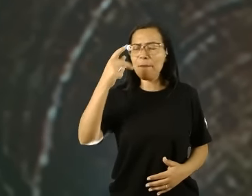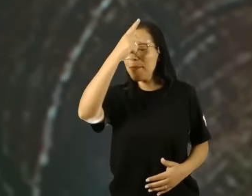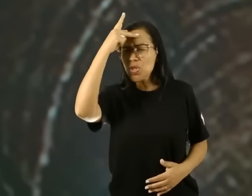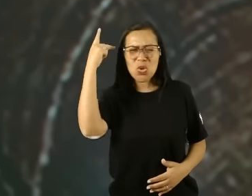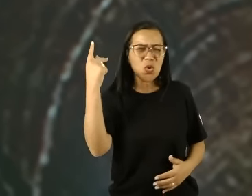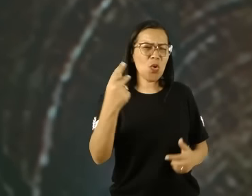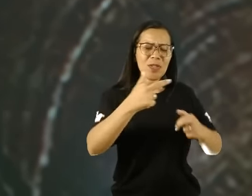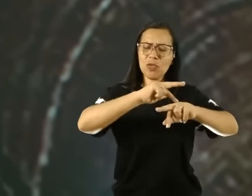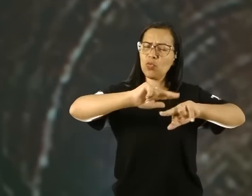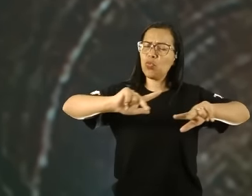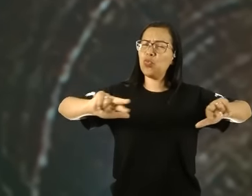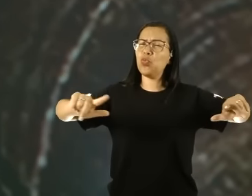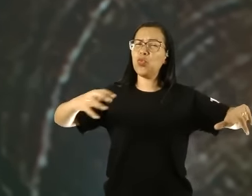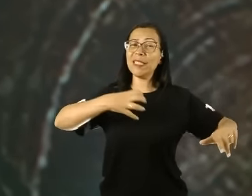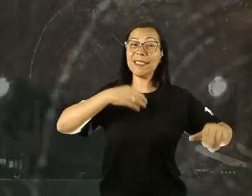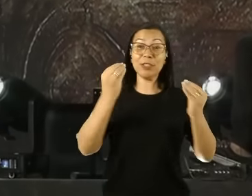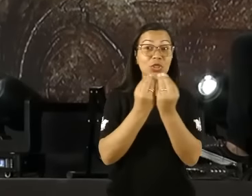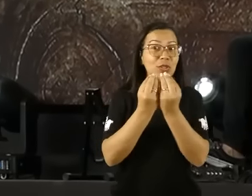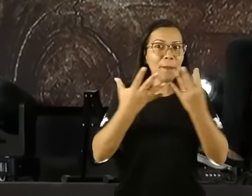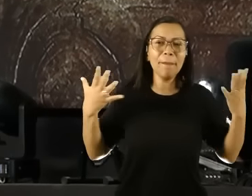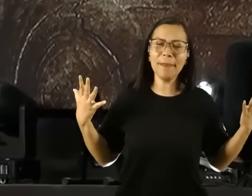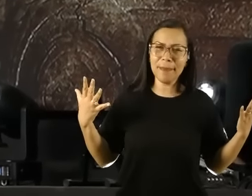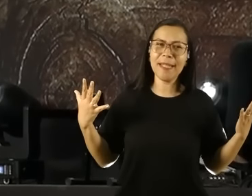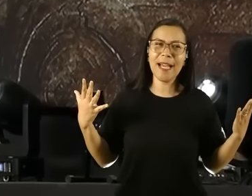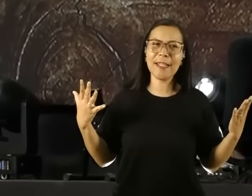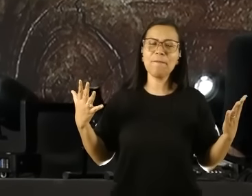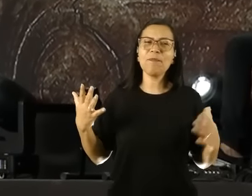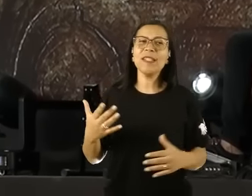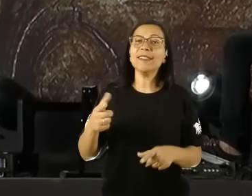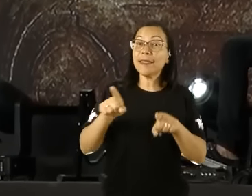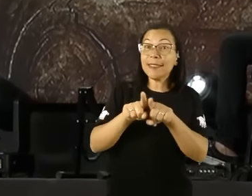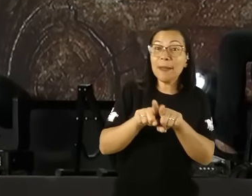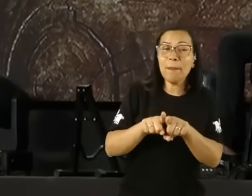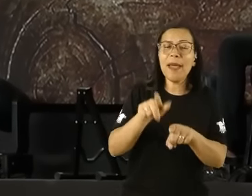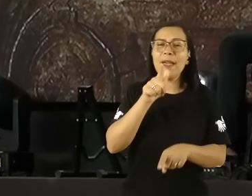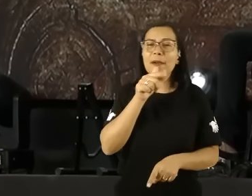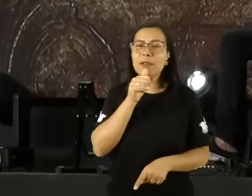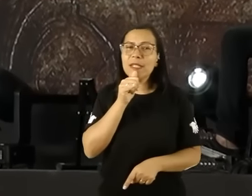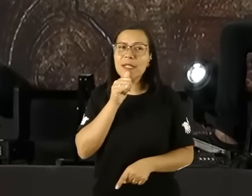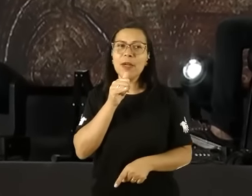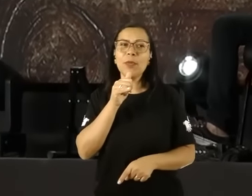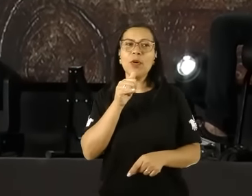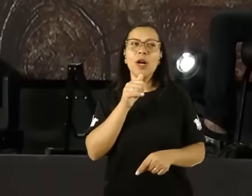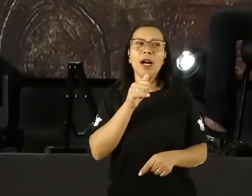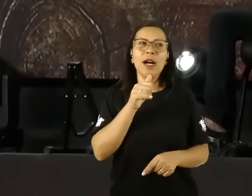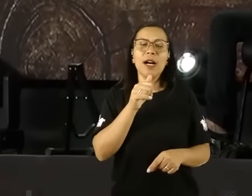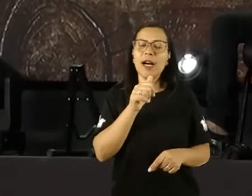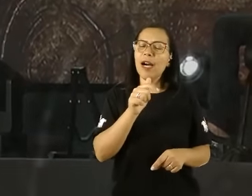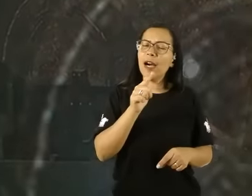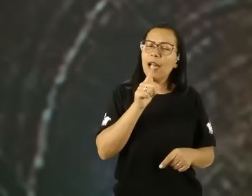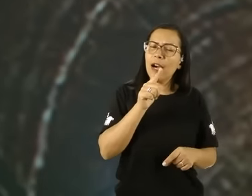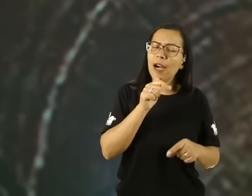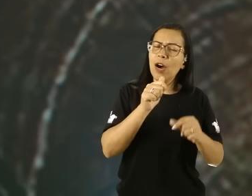alimentaram uma multidão, Jesus dizer, vamos atravessar para o outro lado, vem tempestade, vem um monte de coisa, Jesus está dormindo no barco,